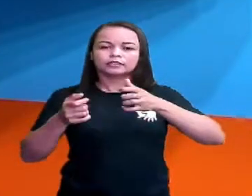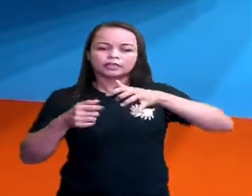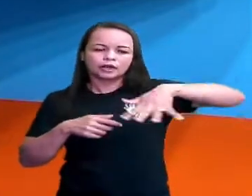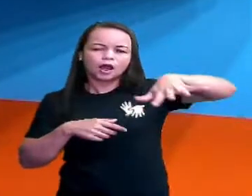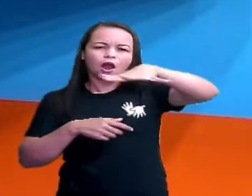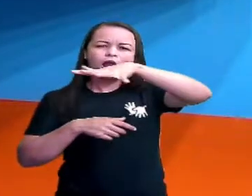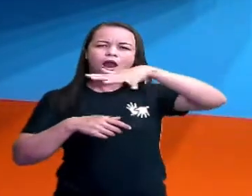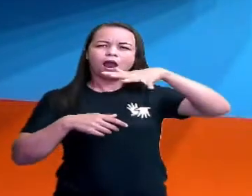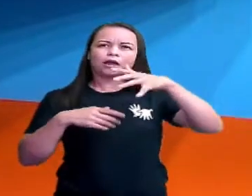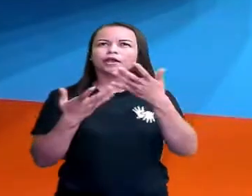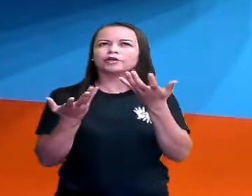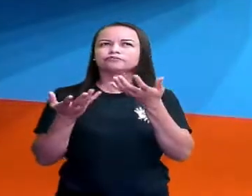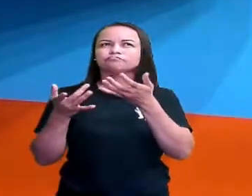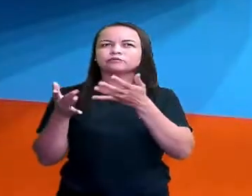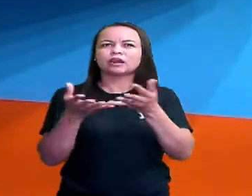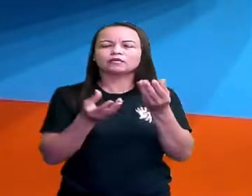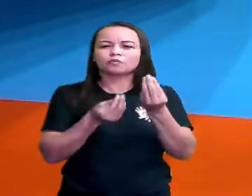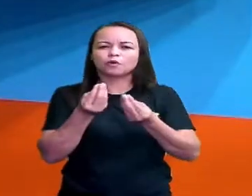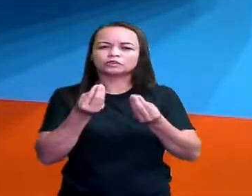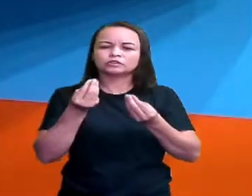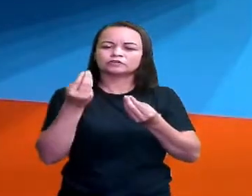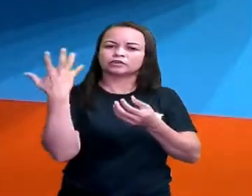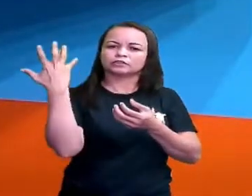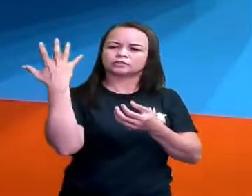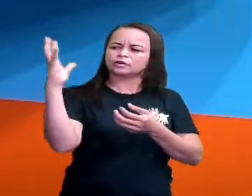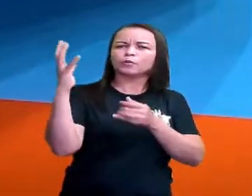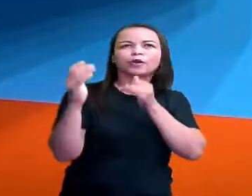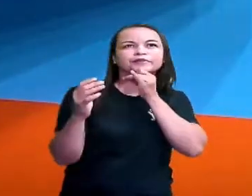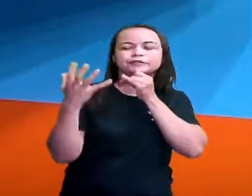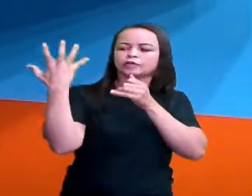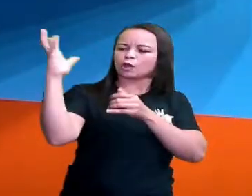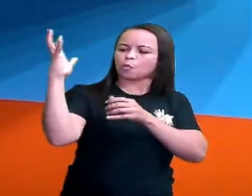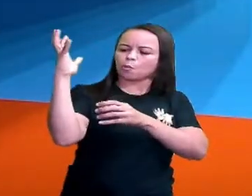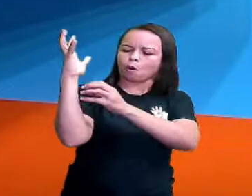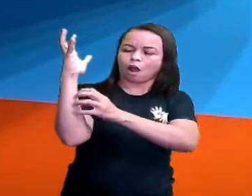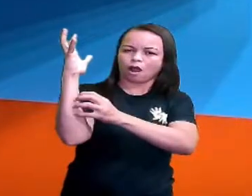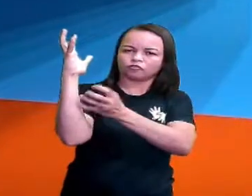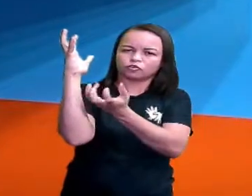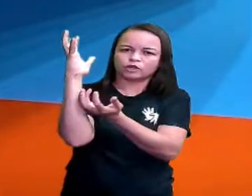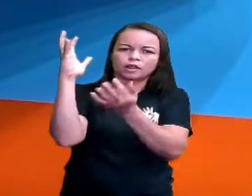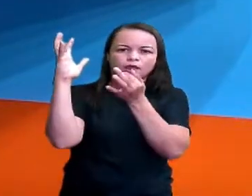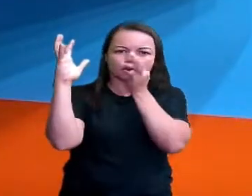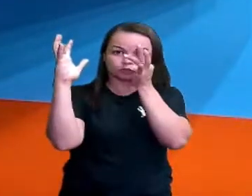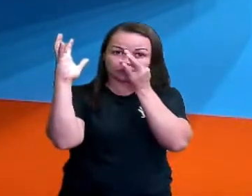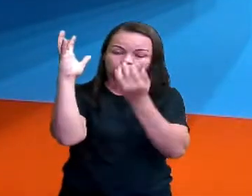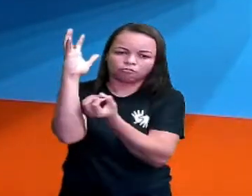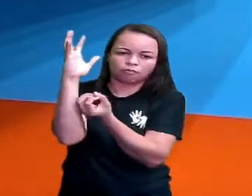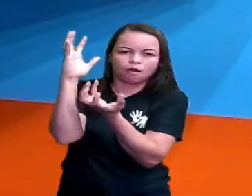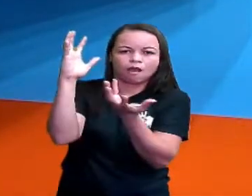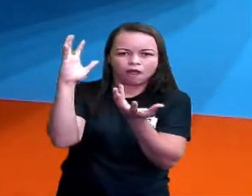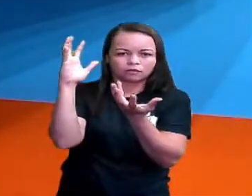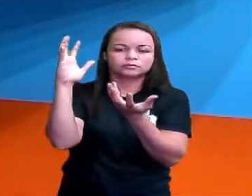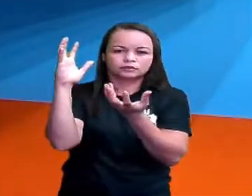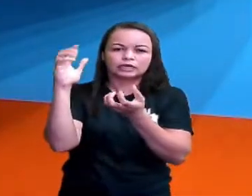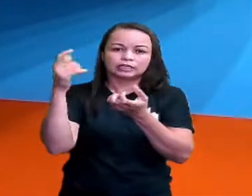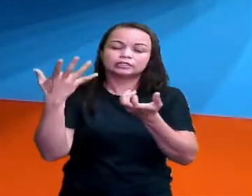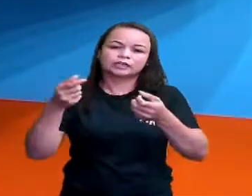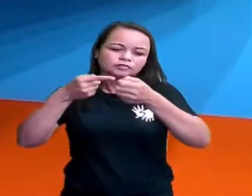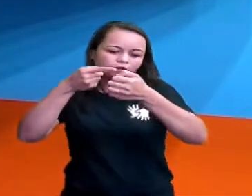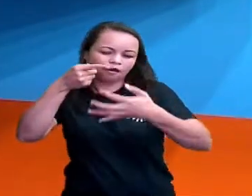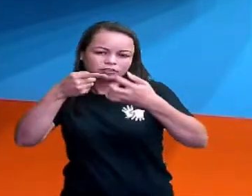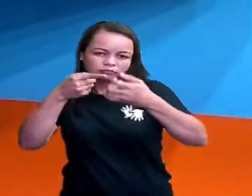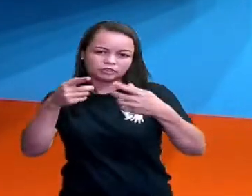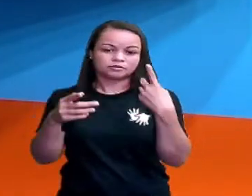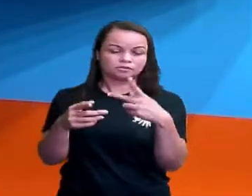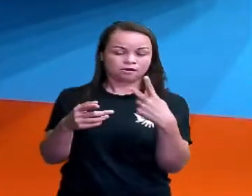da nossa aula fixas em superfícies, em troncos de outras árvores, e dessa forma a gente classifica essas plantinhas